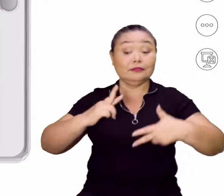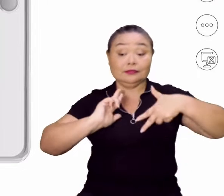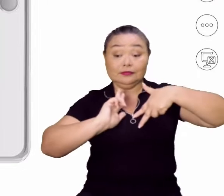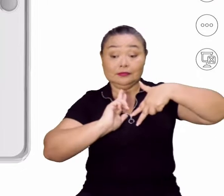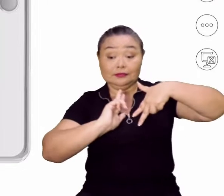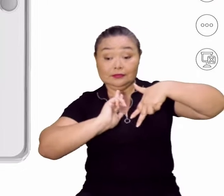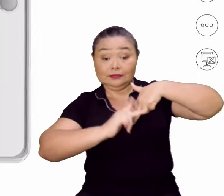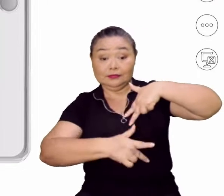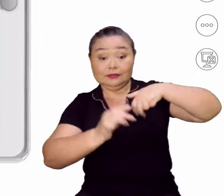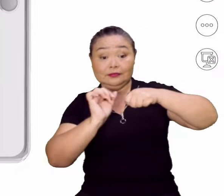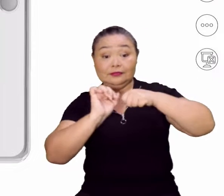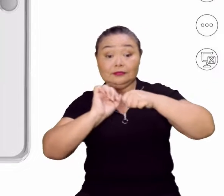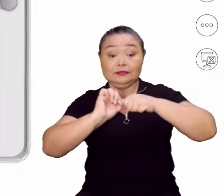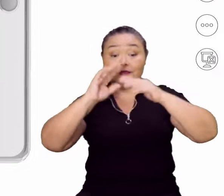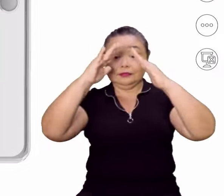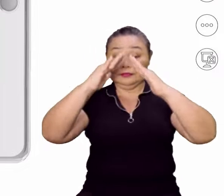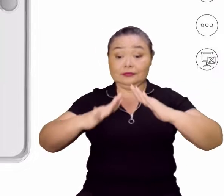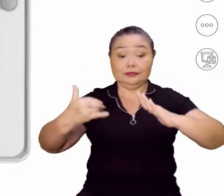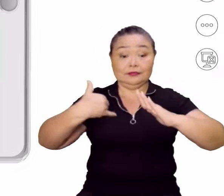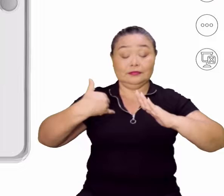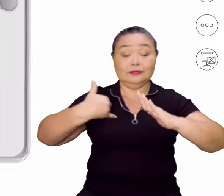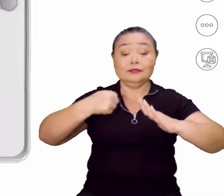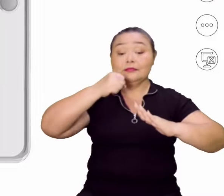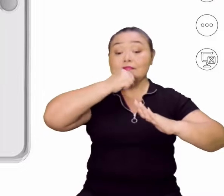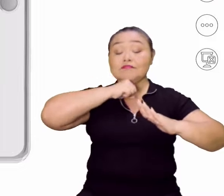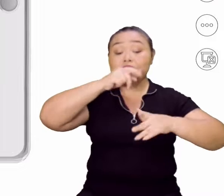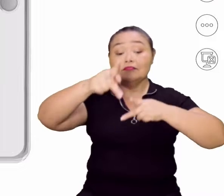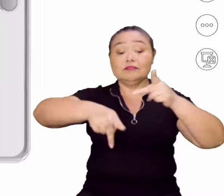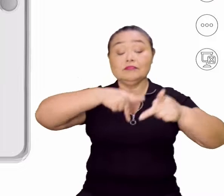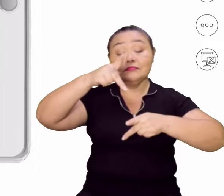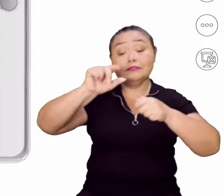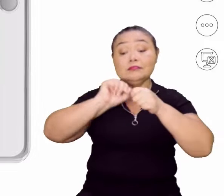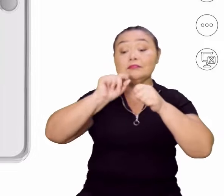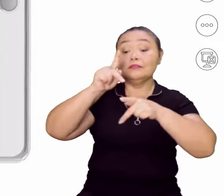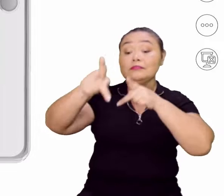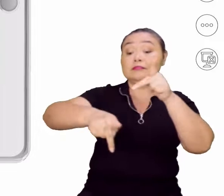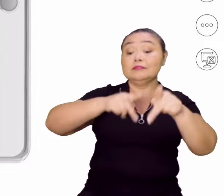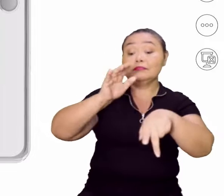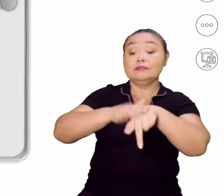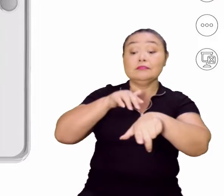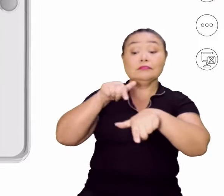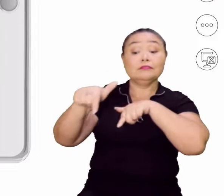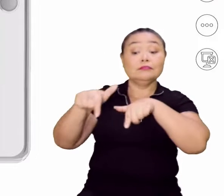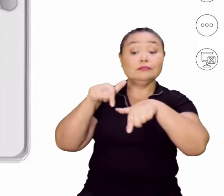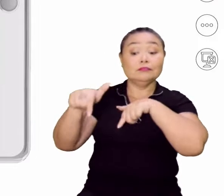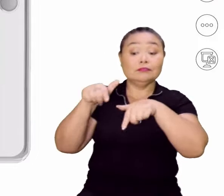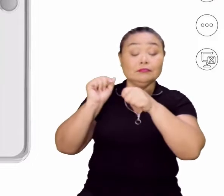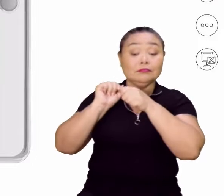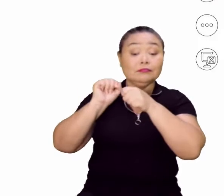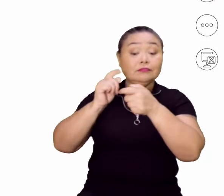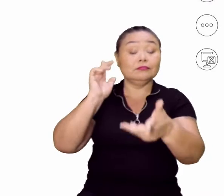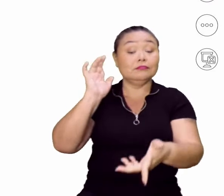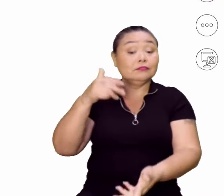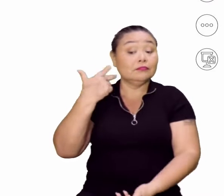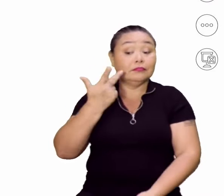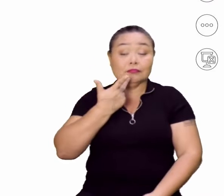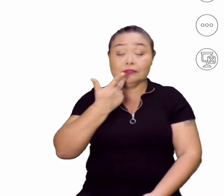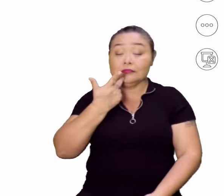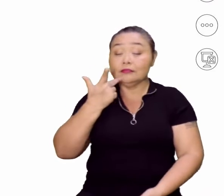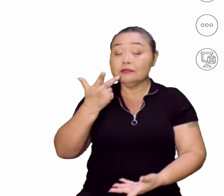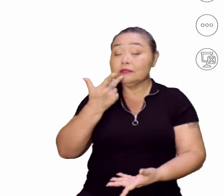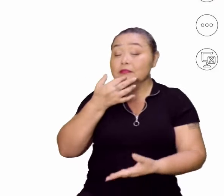etárias, envelhecimento da população e população economicamente ativa. Então, vamos